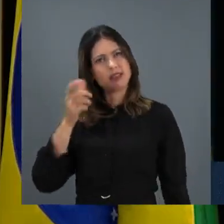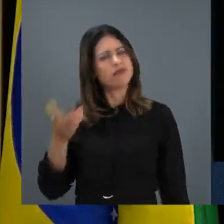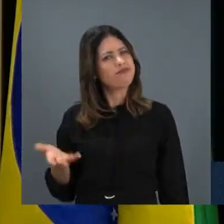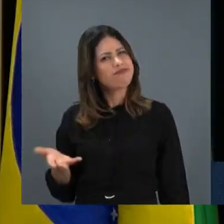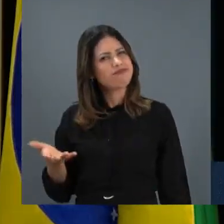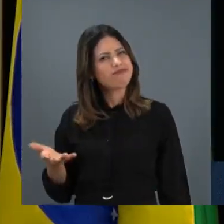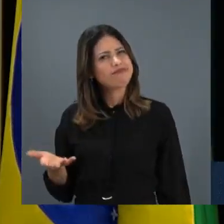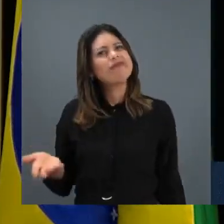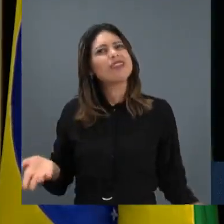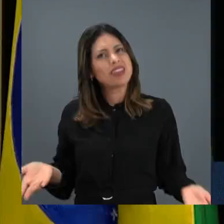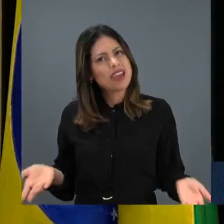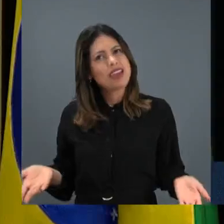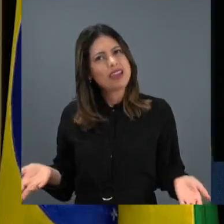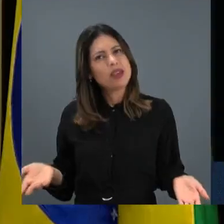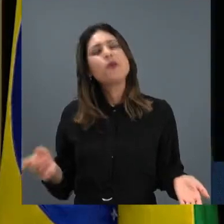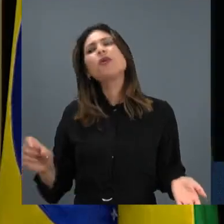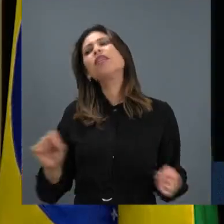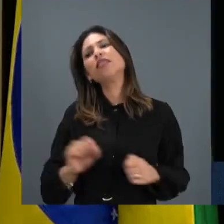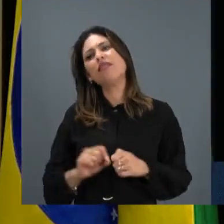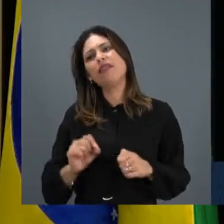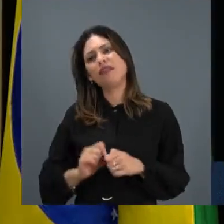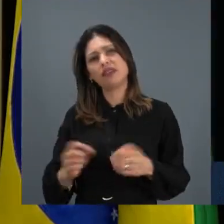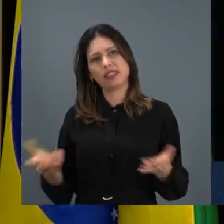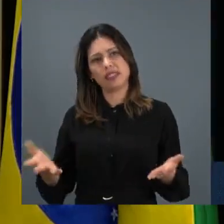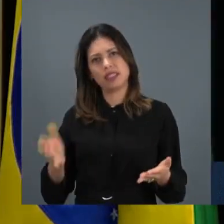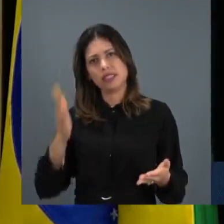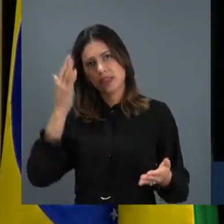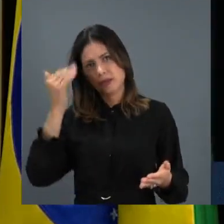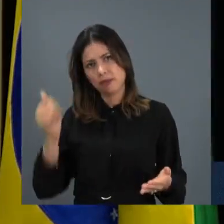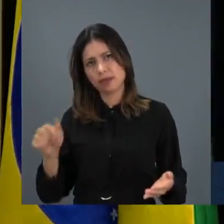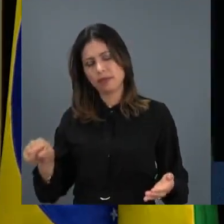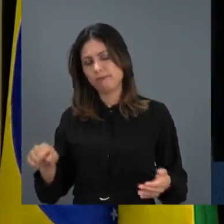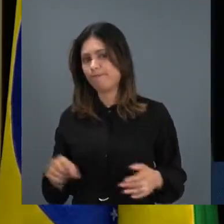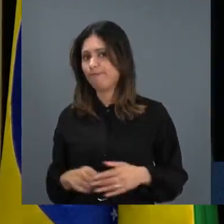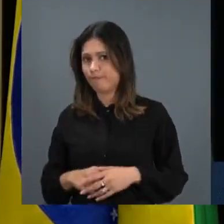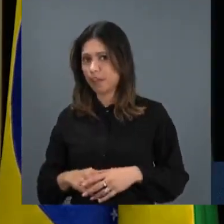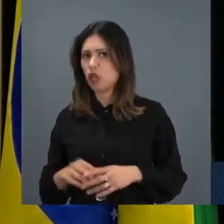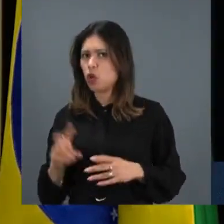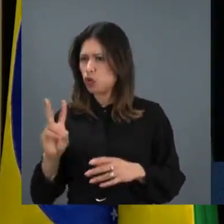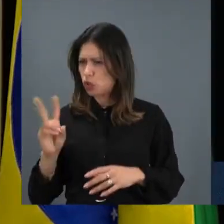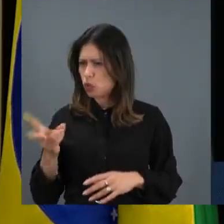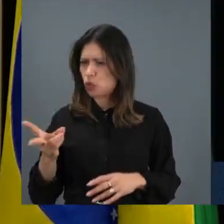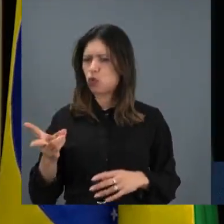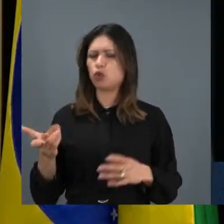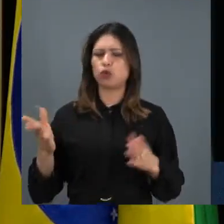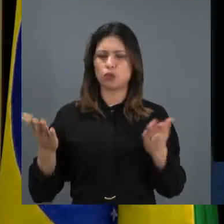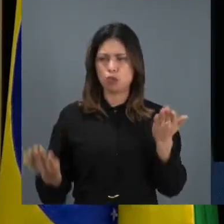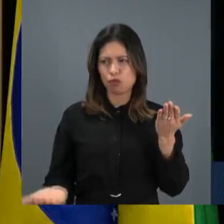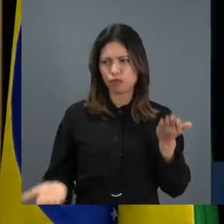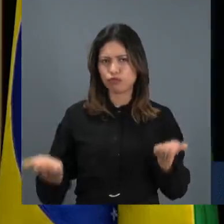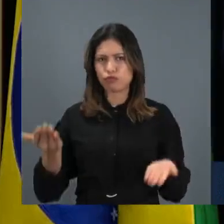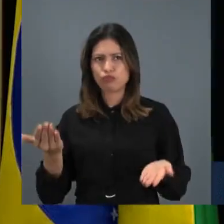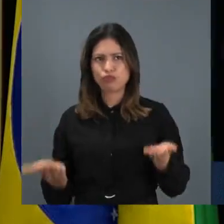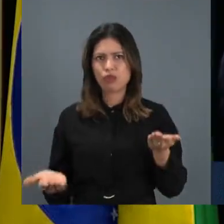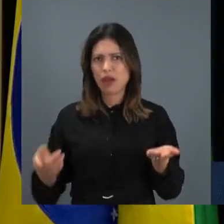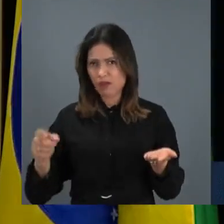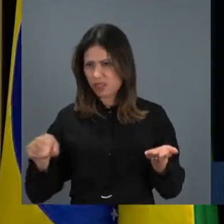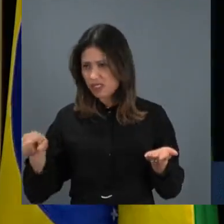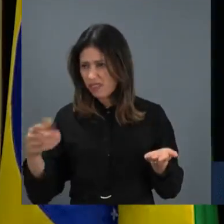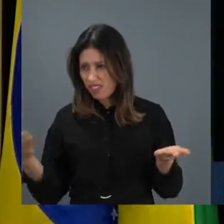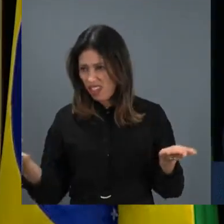ministro? E aí, o que é que o senhor vai fazer com essa denúncia do Estadão? São 2 pesos e 2 medidas mesmo? Vai ficar